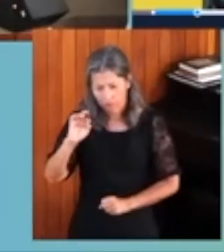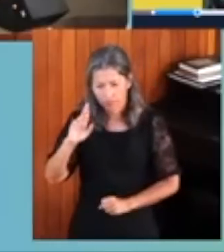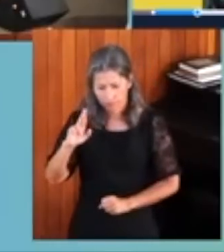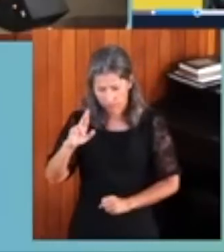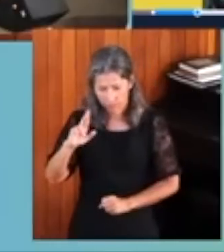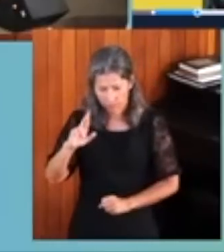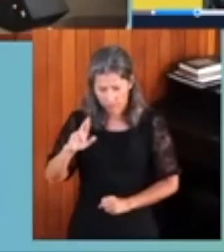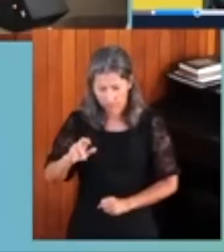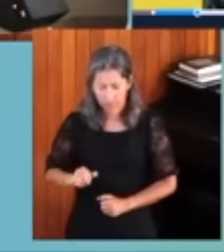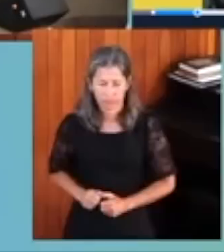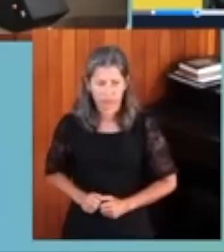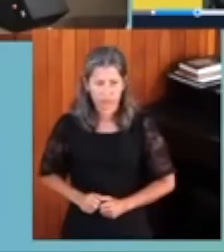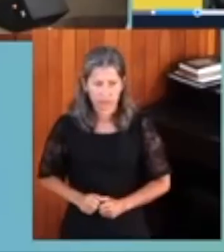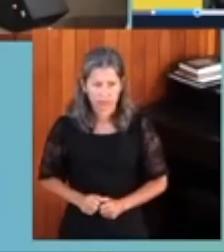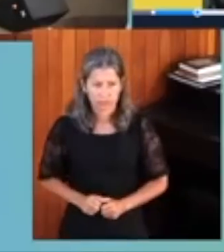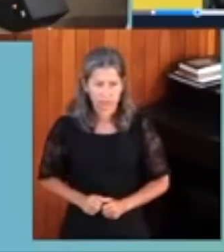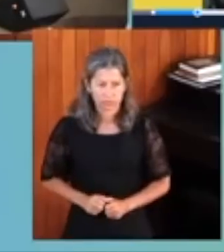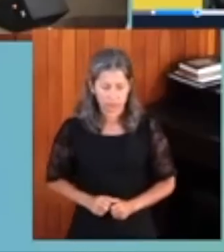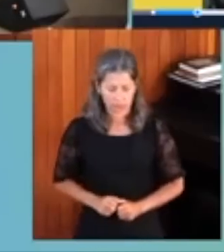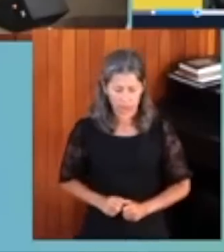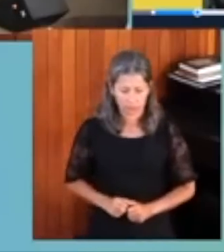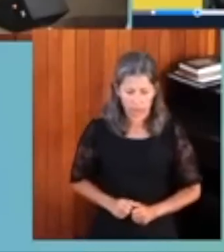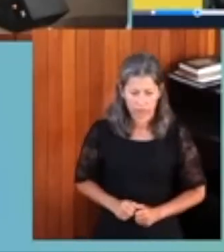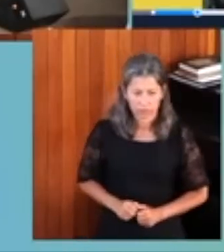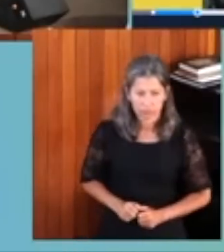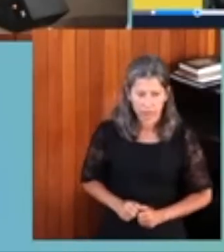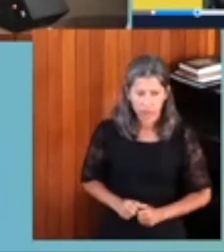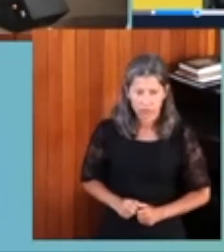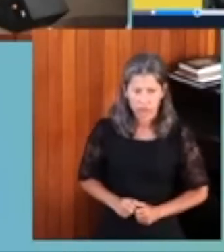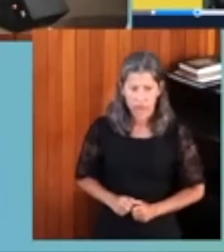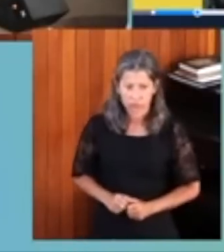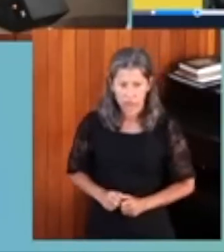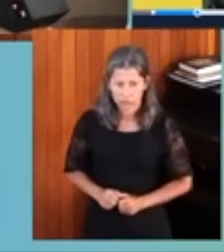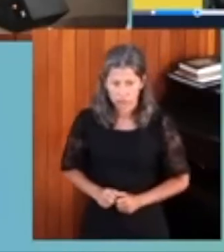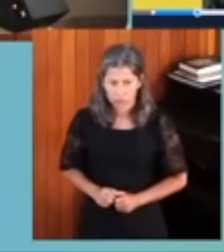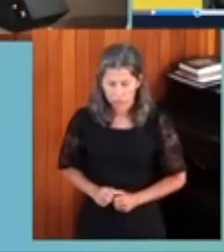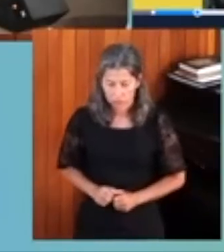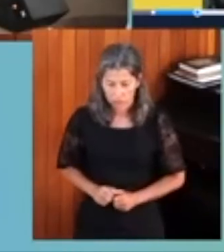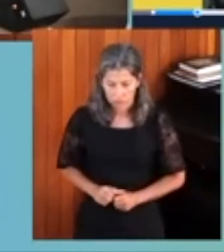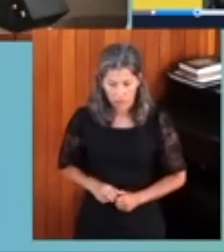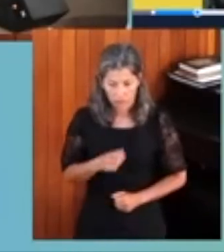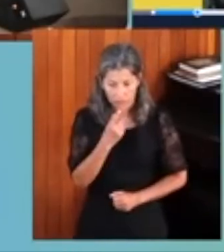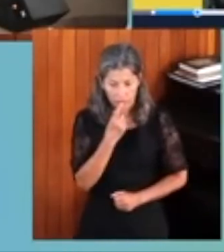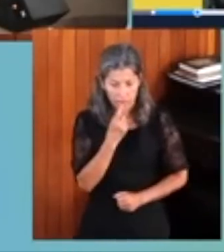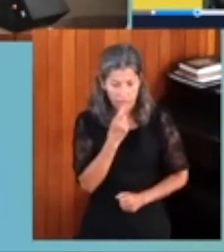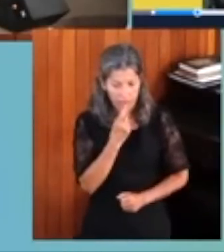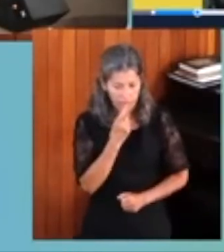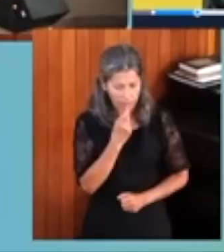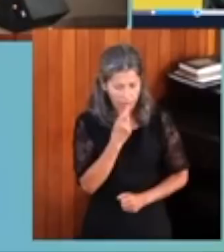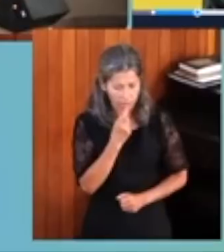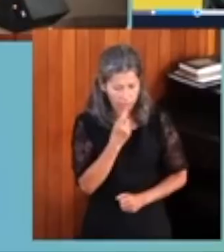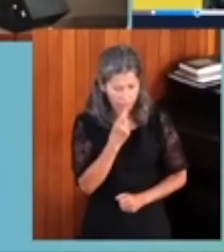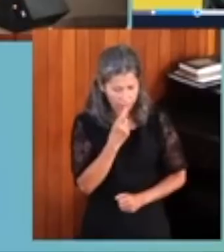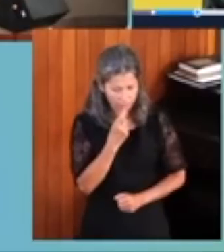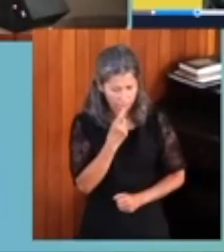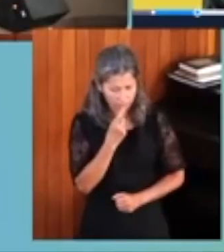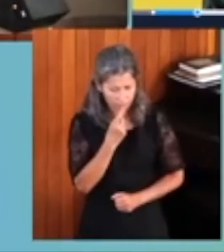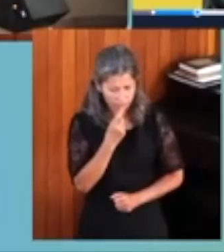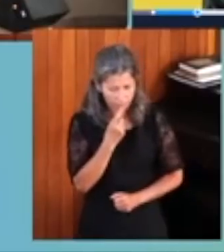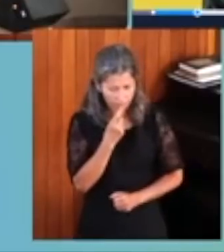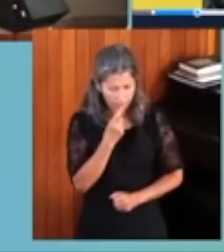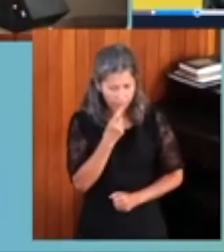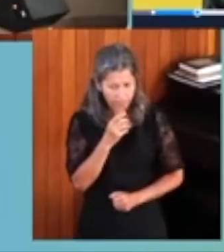perseguição. E nós temos então depois... Peraí, o cavalo vermelho, né? Então, vocês estão atentos, né? Foi um